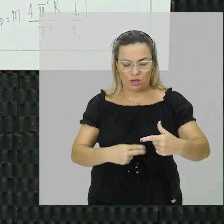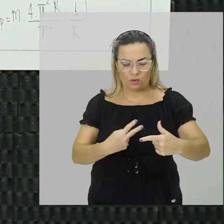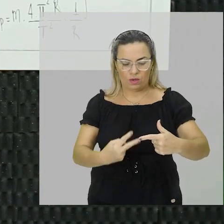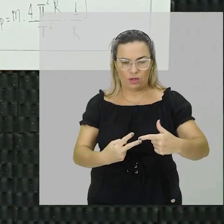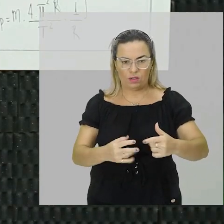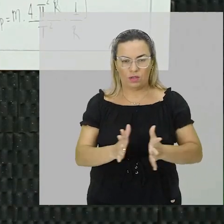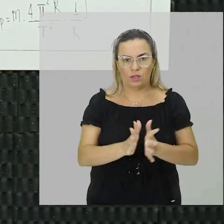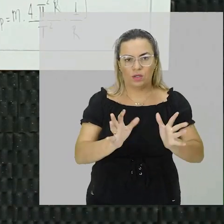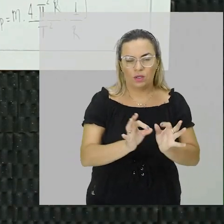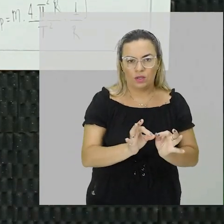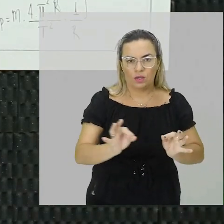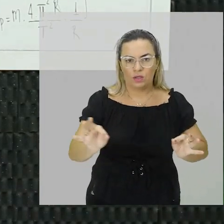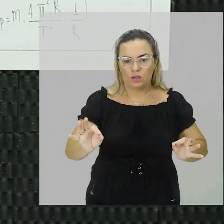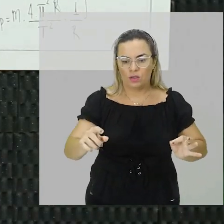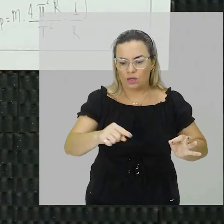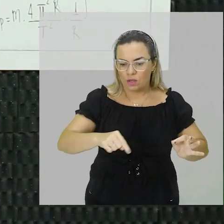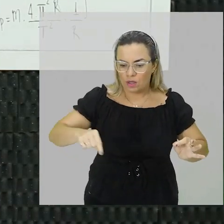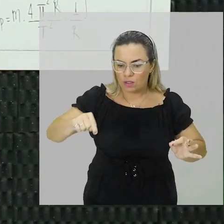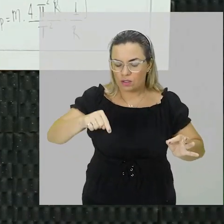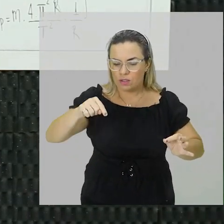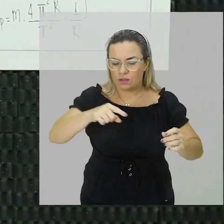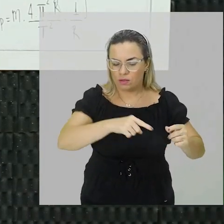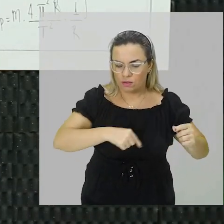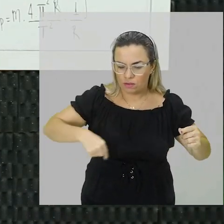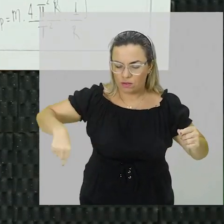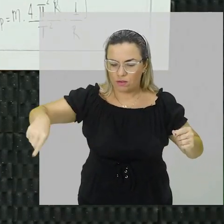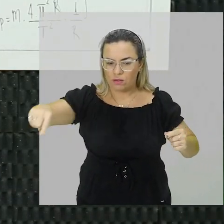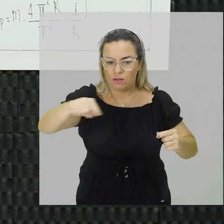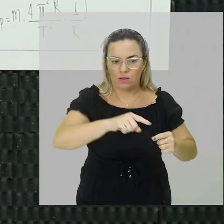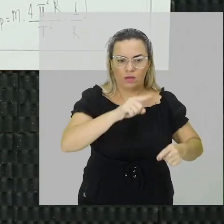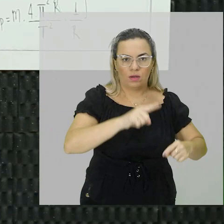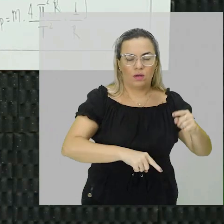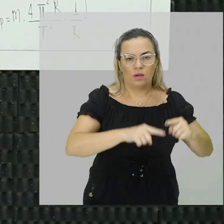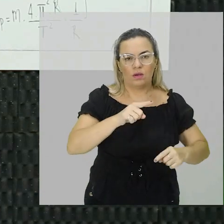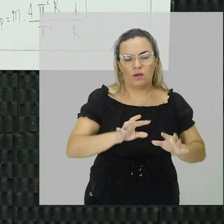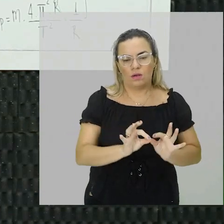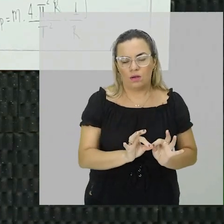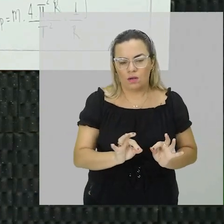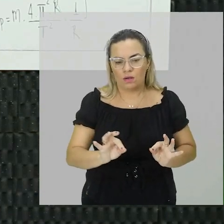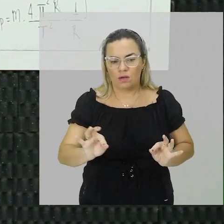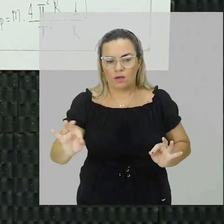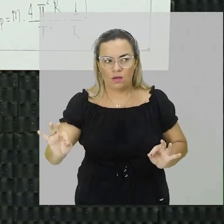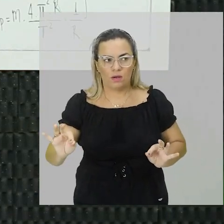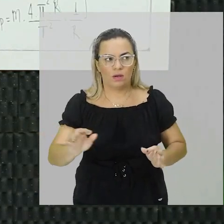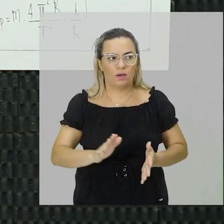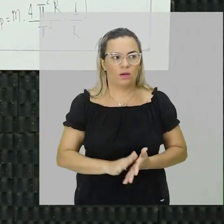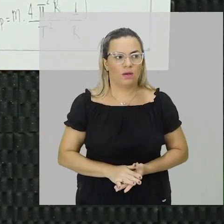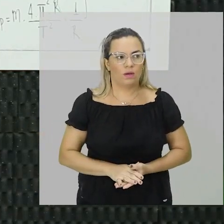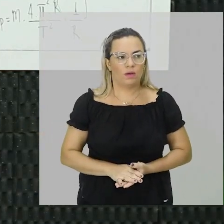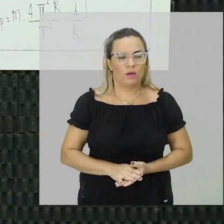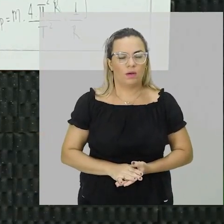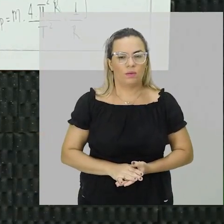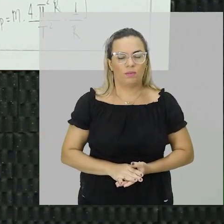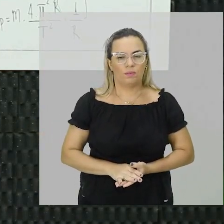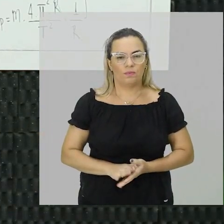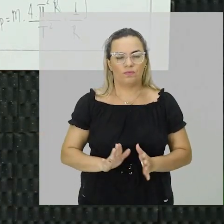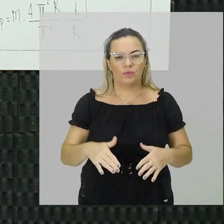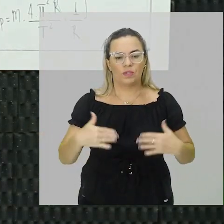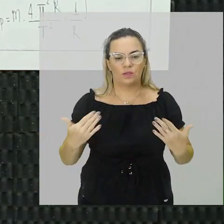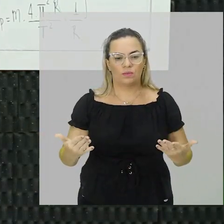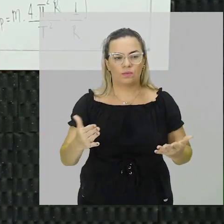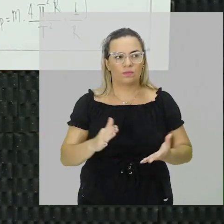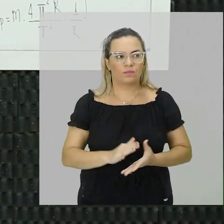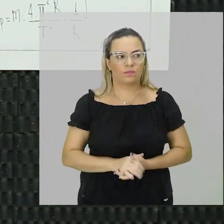até o buraco negro, só que elevado ao quadrado. Isso vai ser igual ao quê? Quem é a força